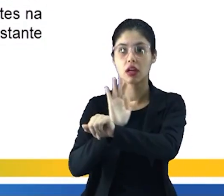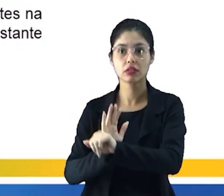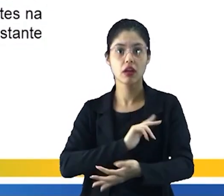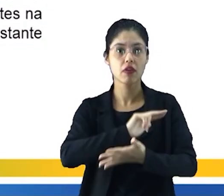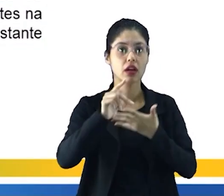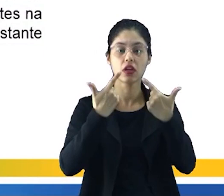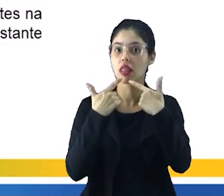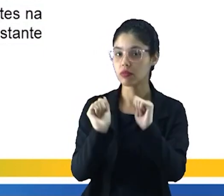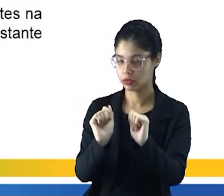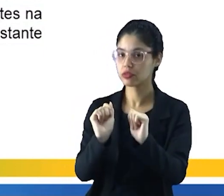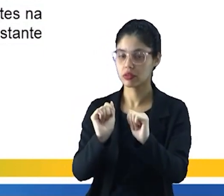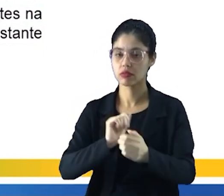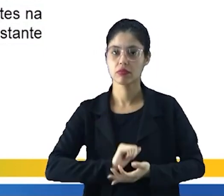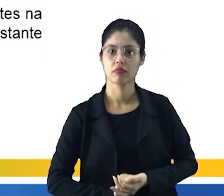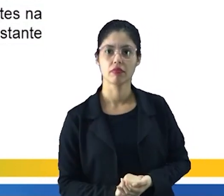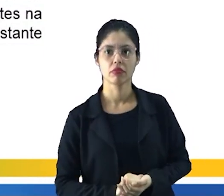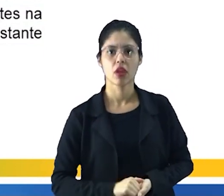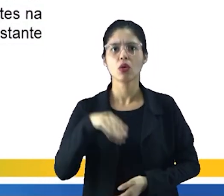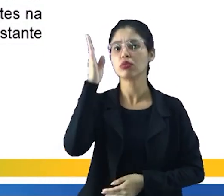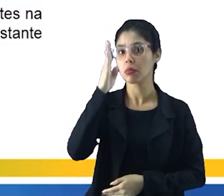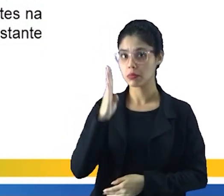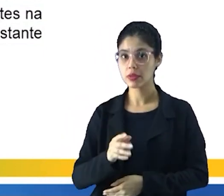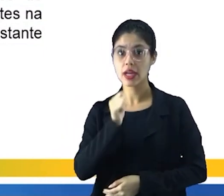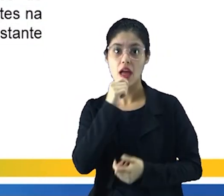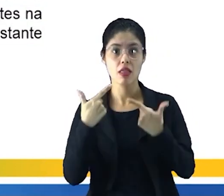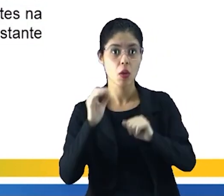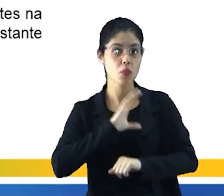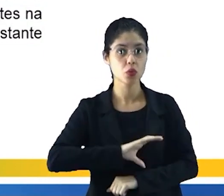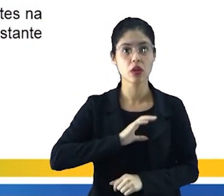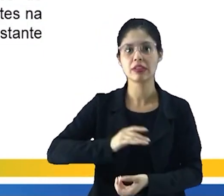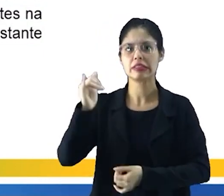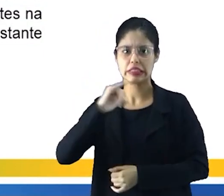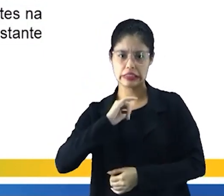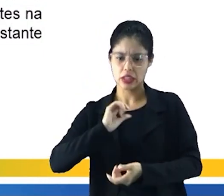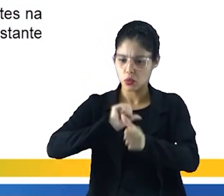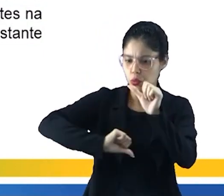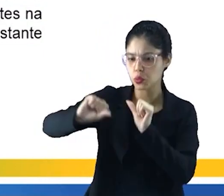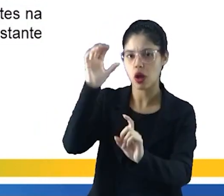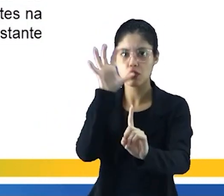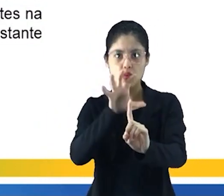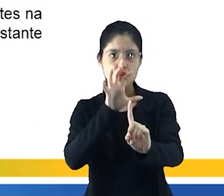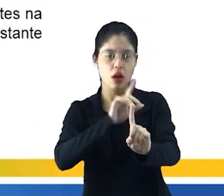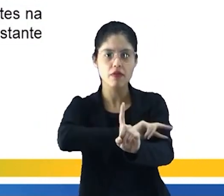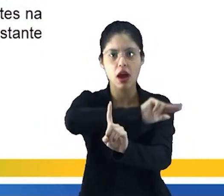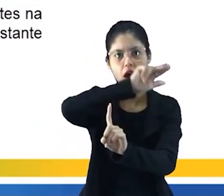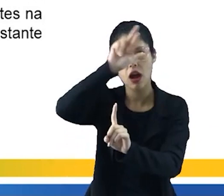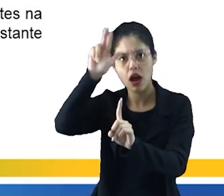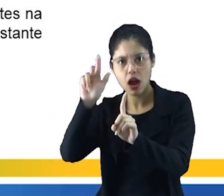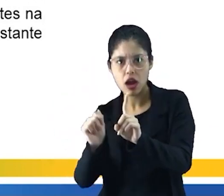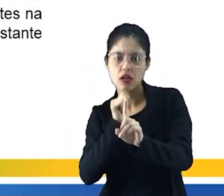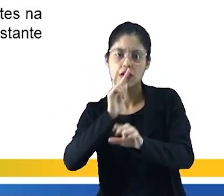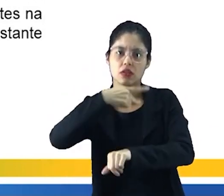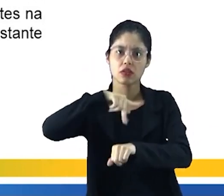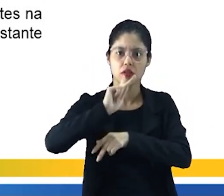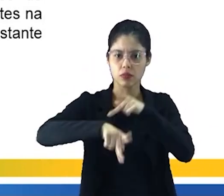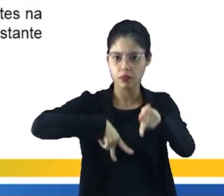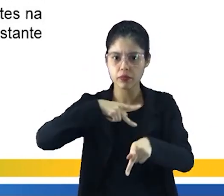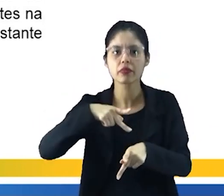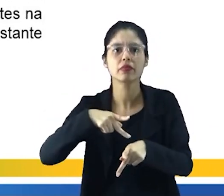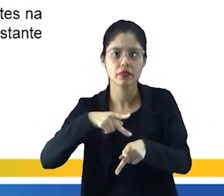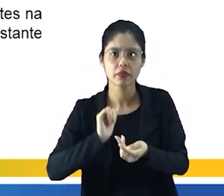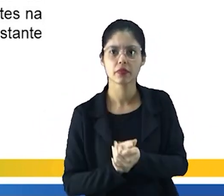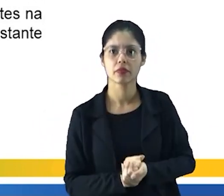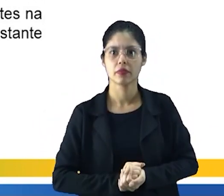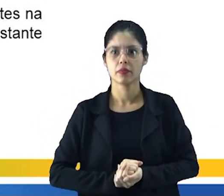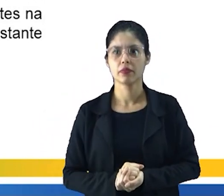contribuir para a variação linguística. No Brasil, a língua portuguesa ela sofreu a influência das línguas de diversos outros povos. Aí